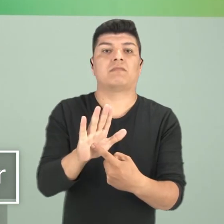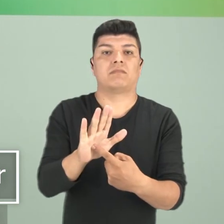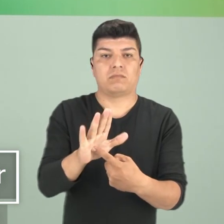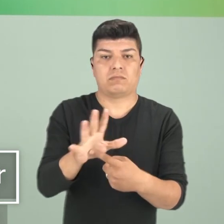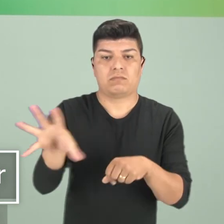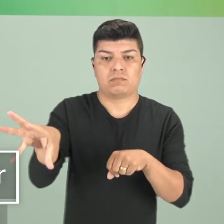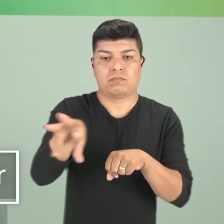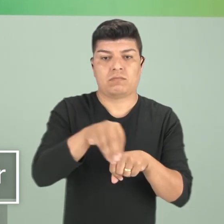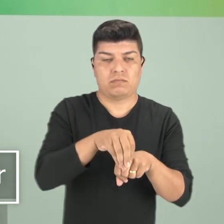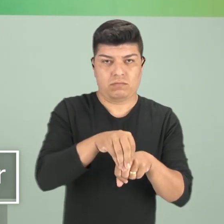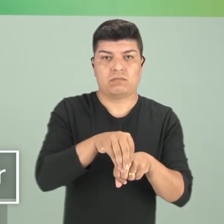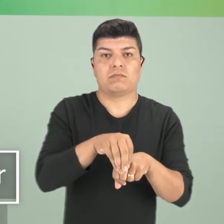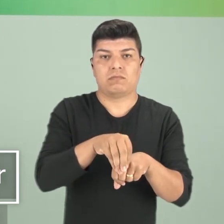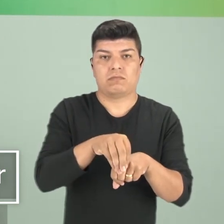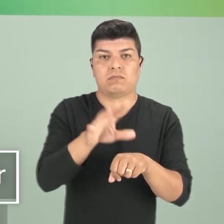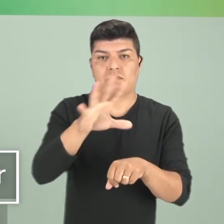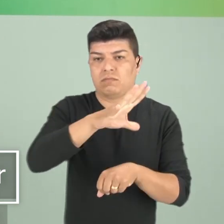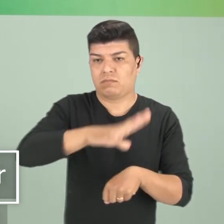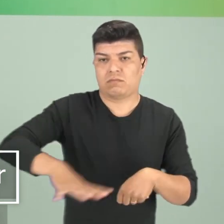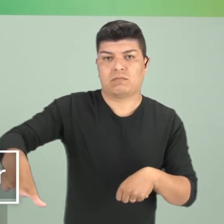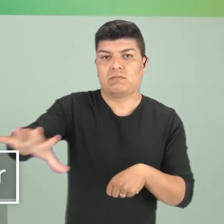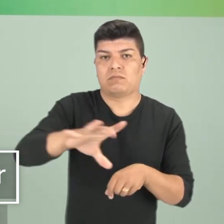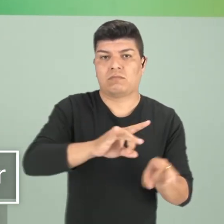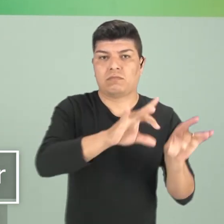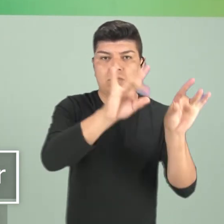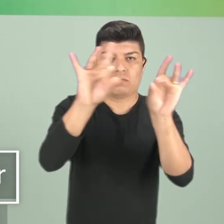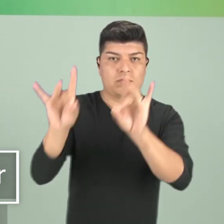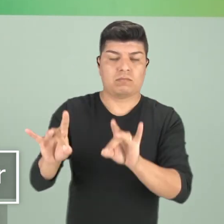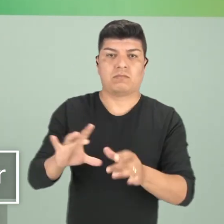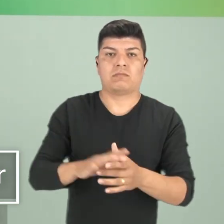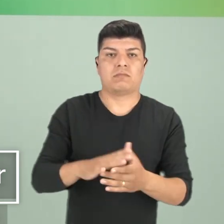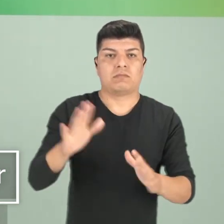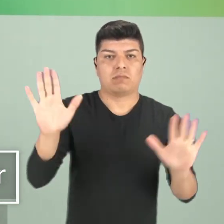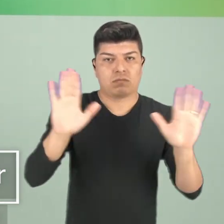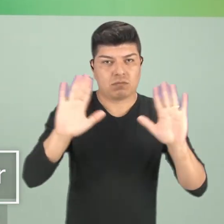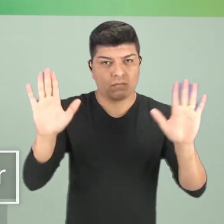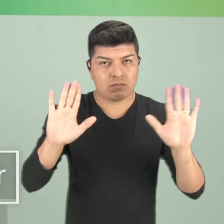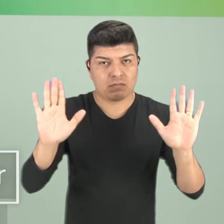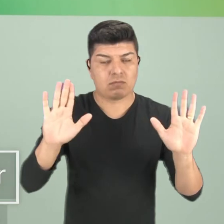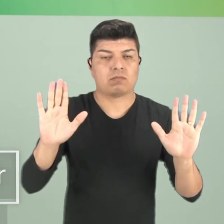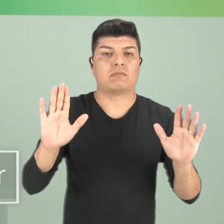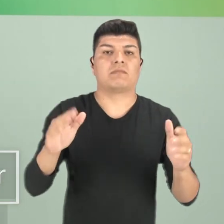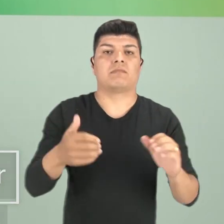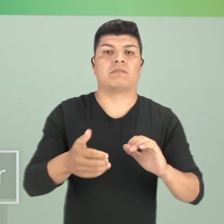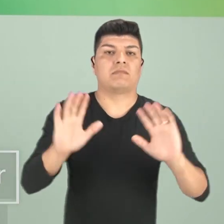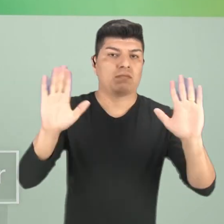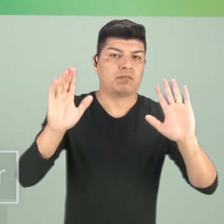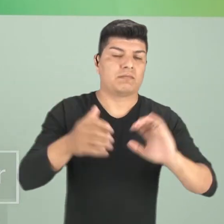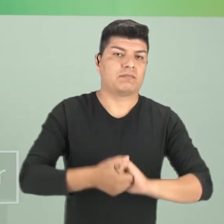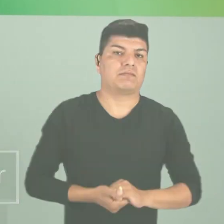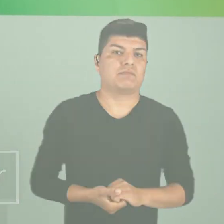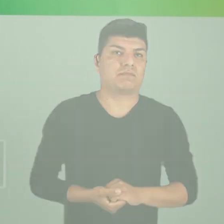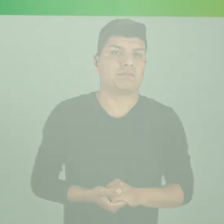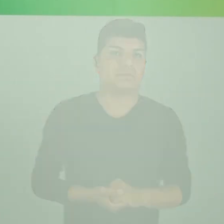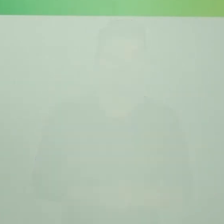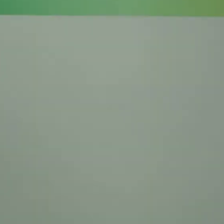nos conhecimentos gerais e específicos. Até logo, até a próxima. Tchau!